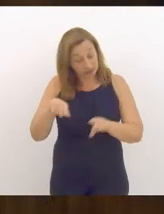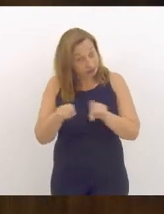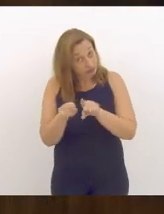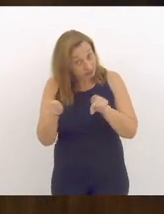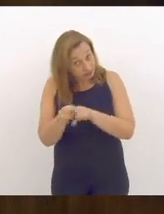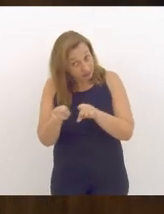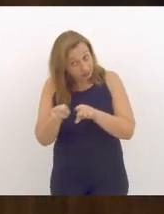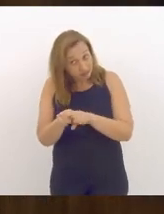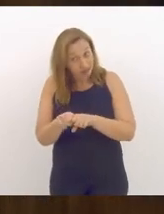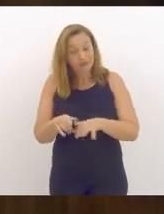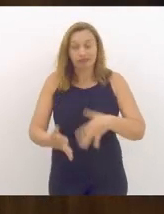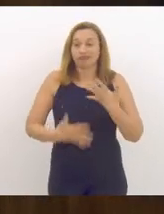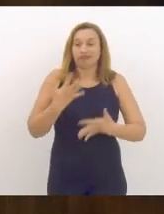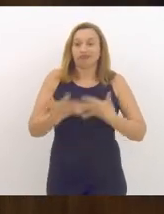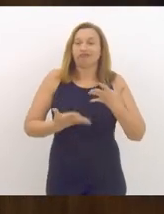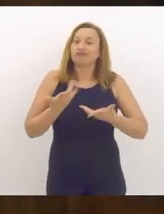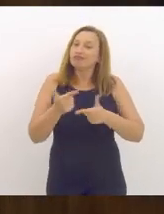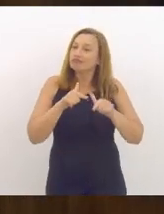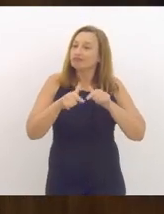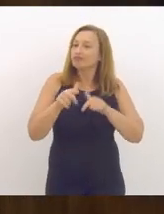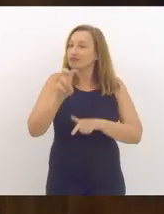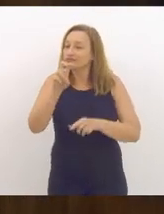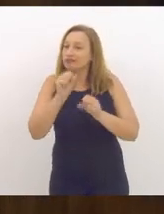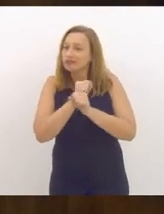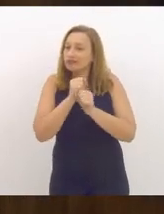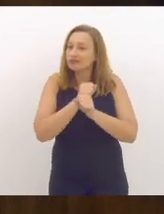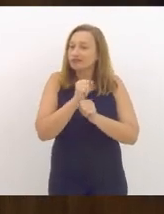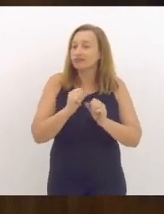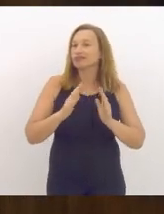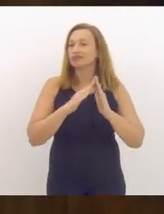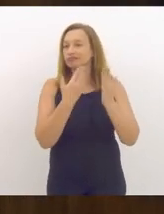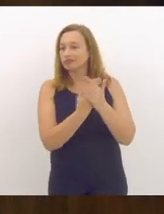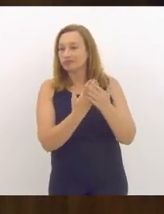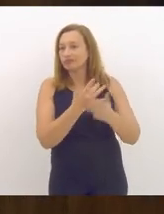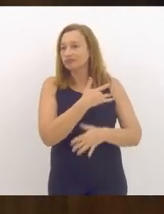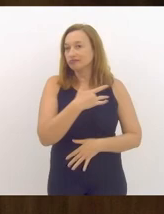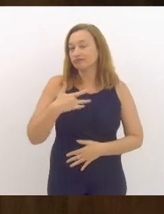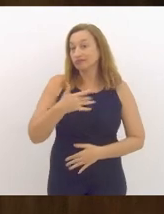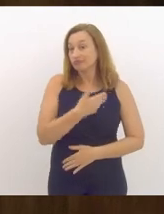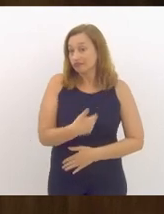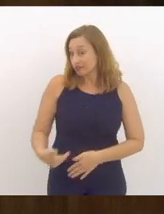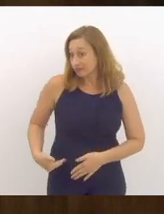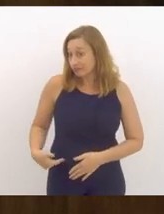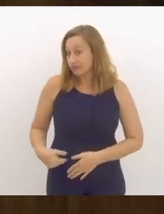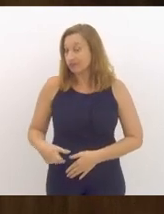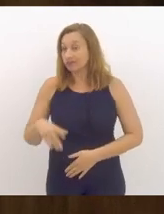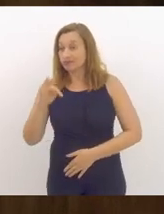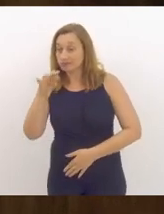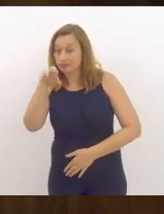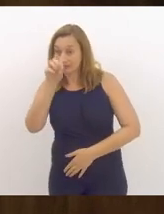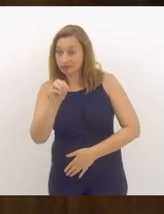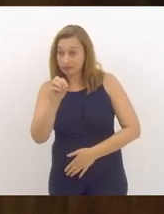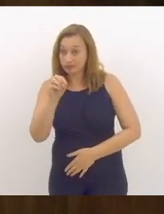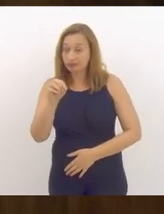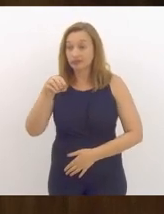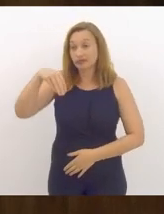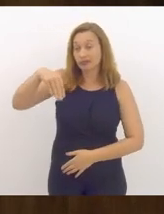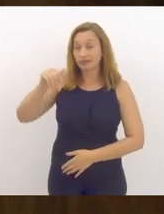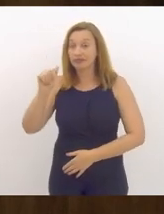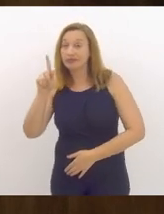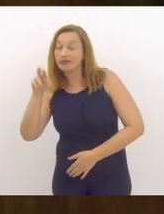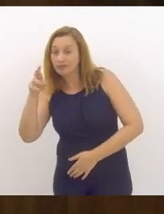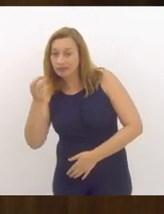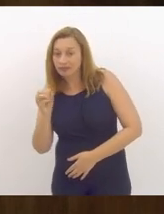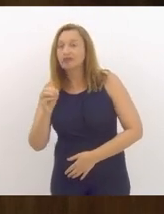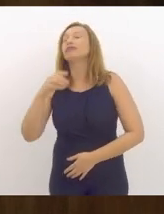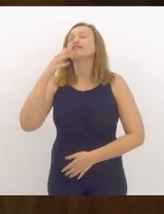tive o prazer de trabalhar por 5 anos na Escola Nacional de Saúde Pública, no Laboratório Territorial de Manguinhos, e sei